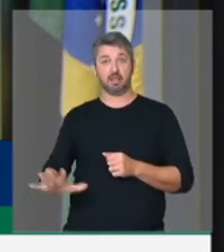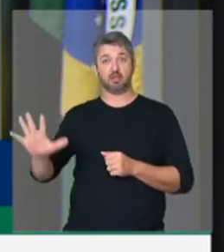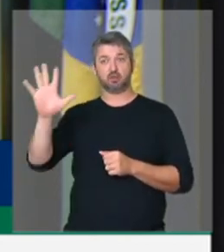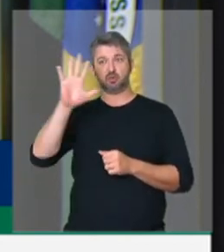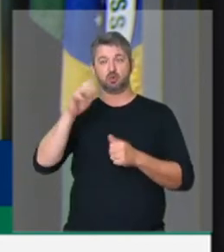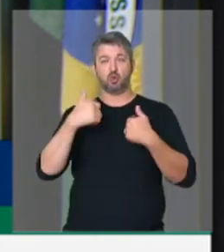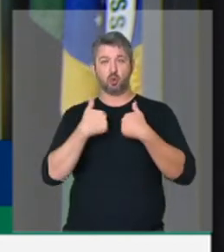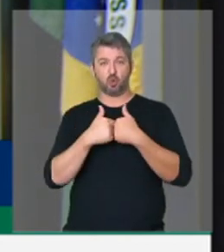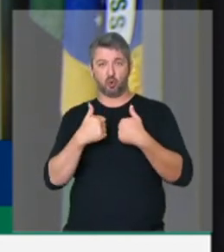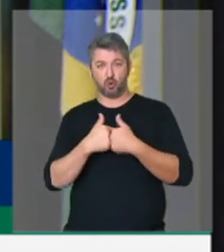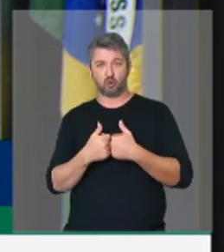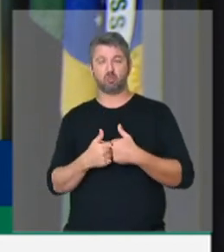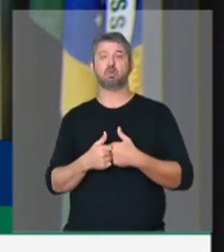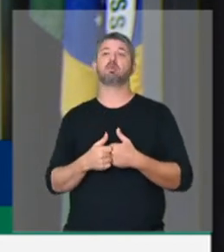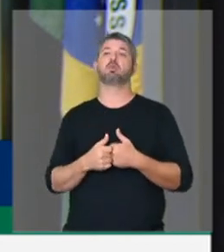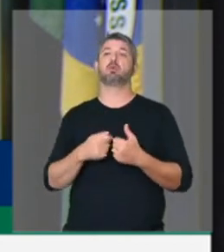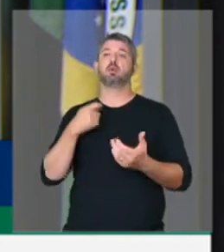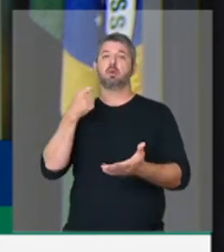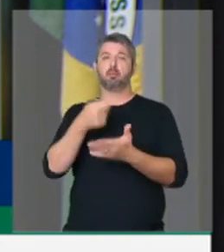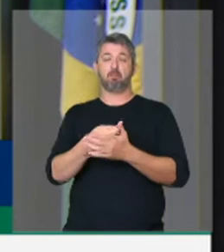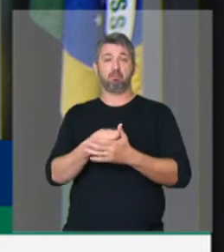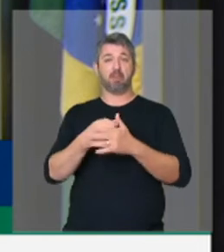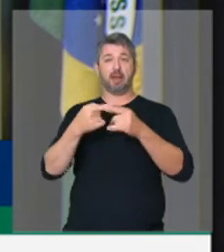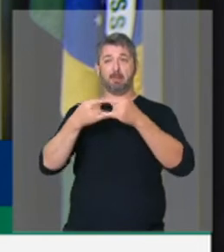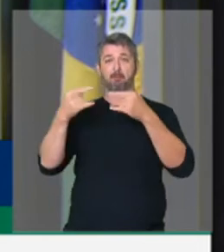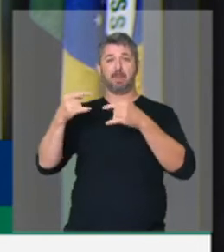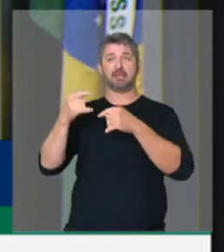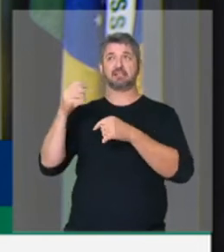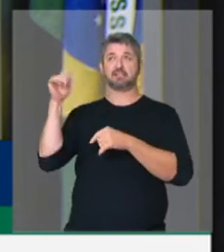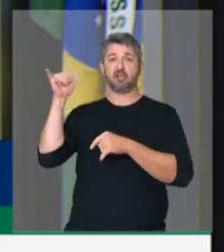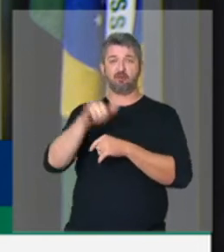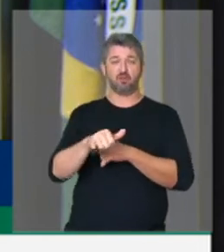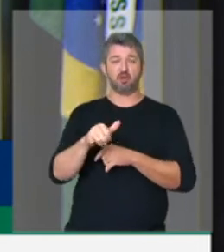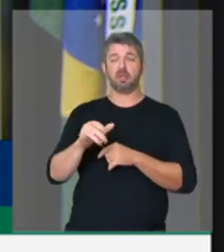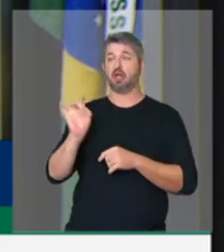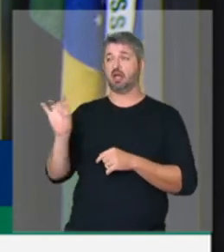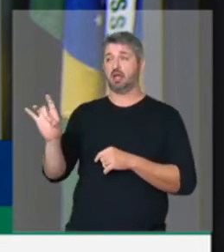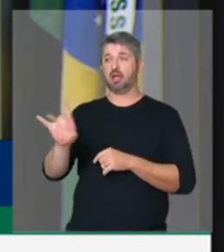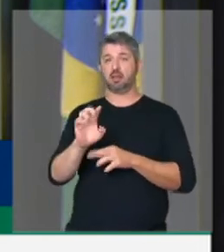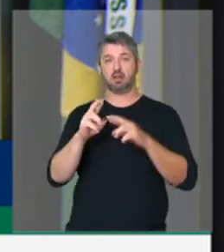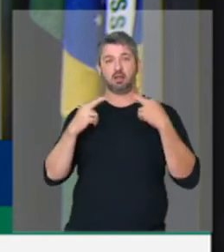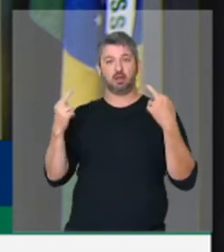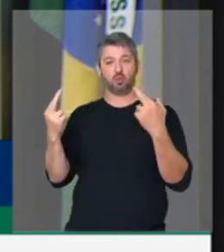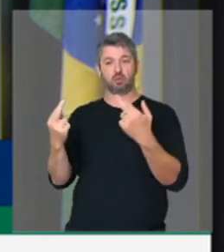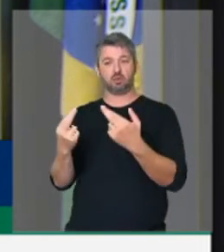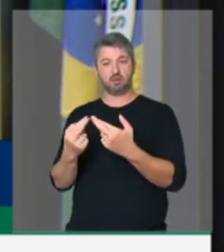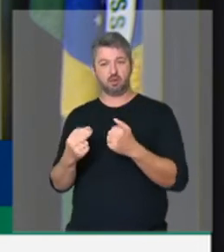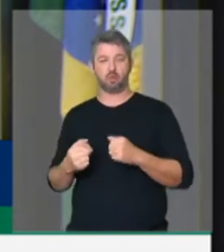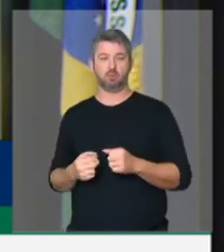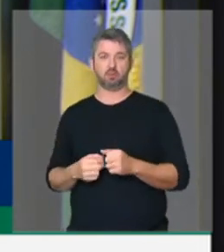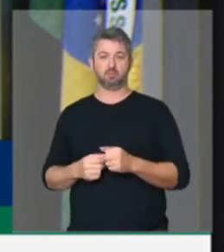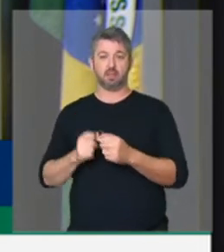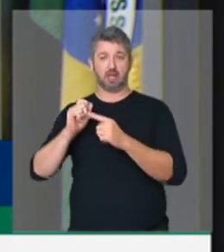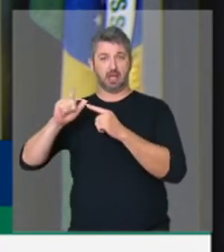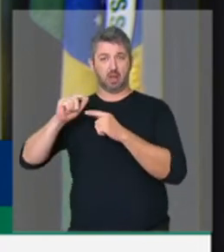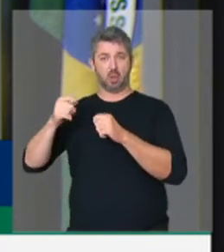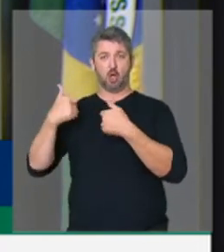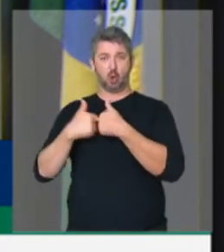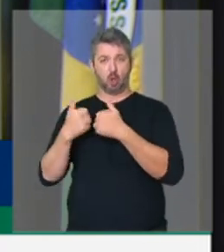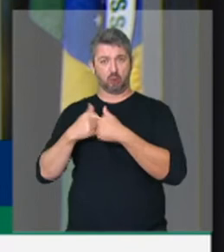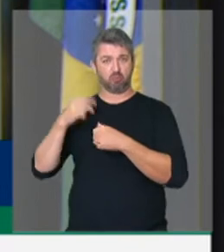ônibus, cada um pagando a sua passagem. Praticamente se reuniram, alugaram os seus